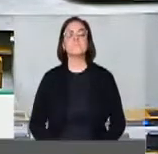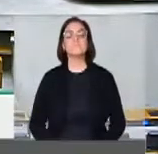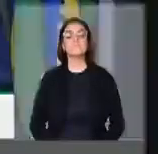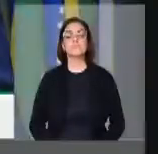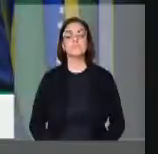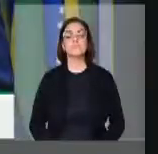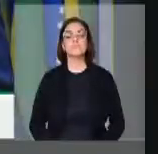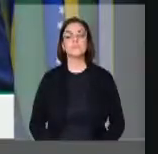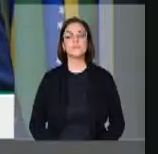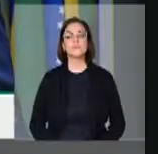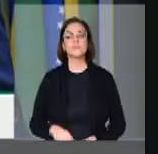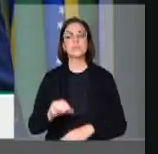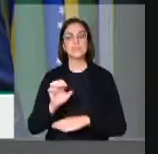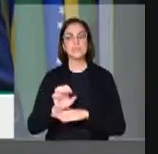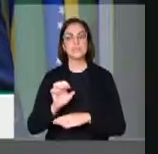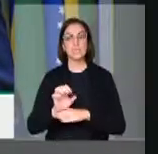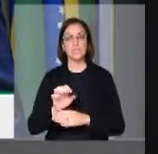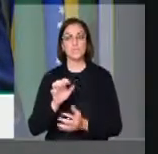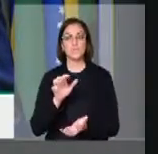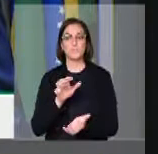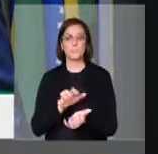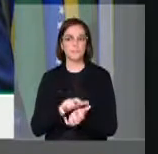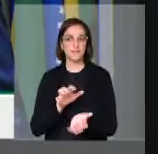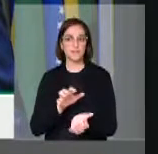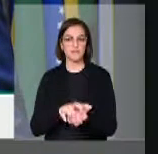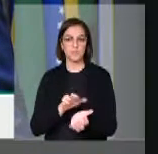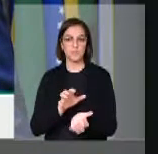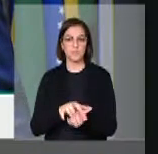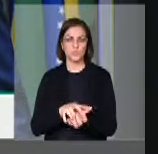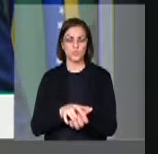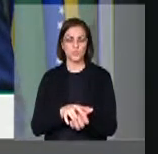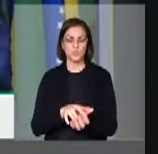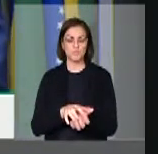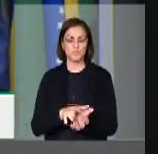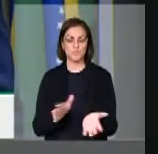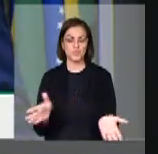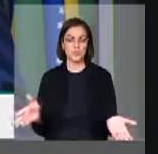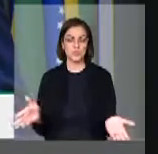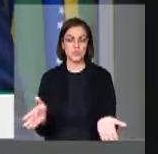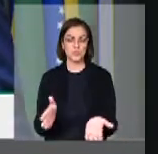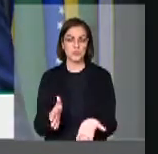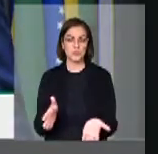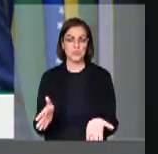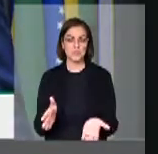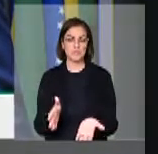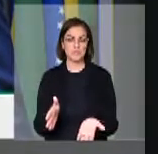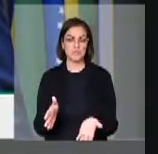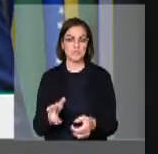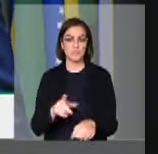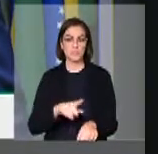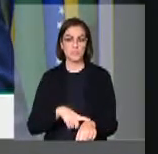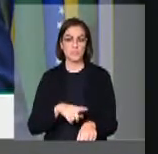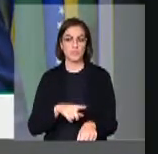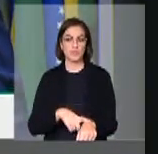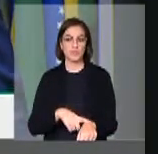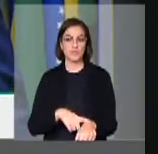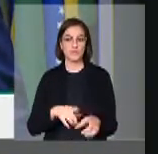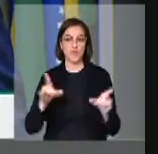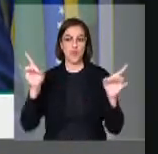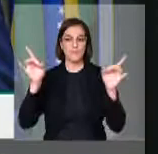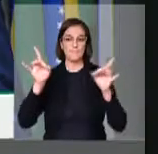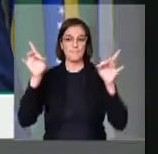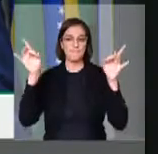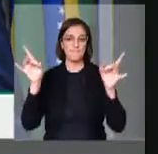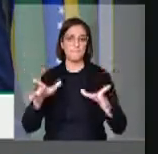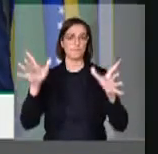pernambuco vive um momento de abandono mas também de